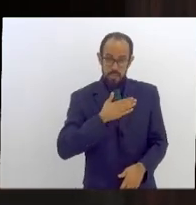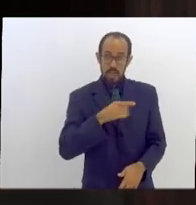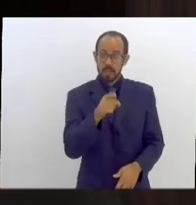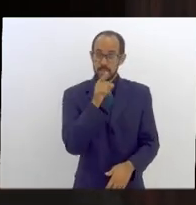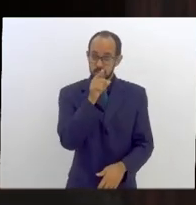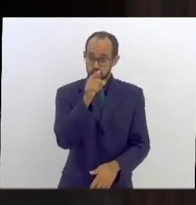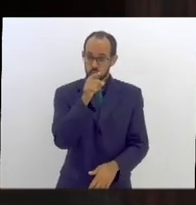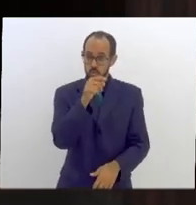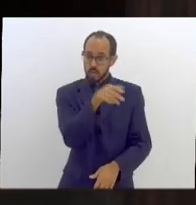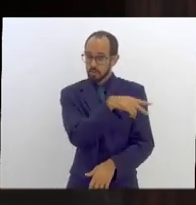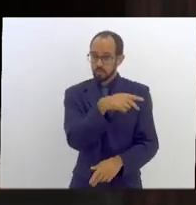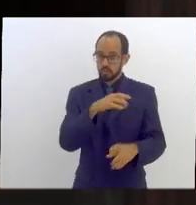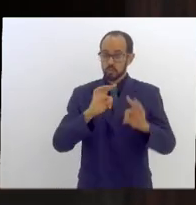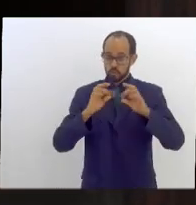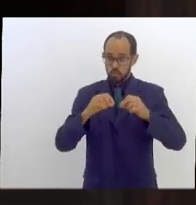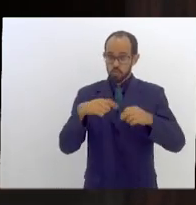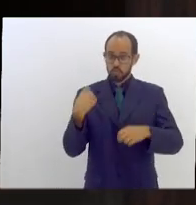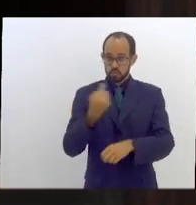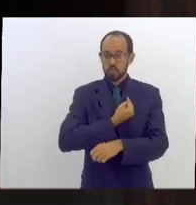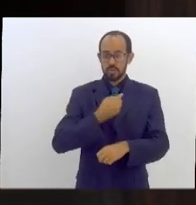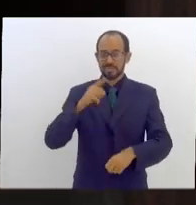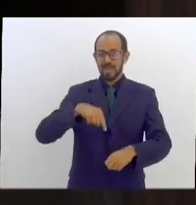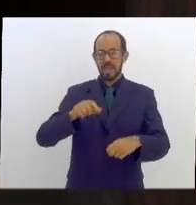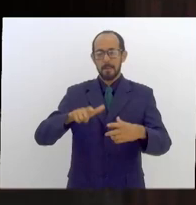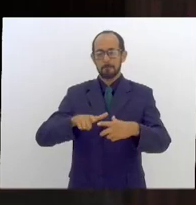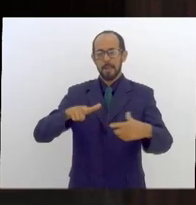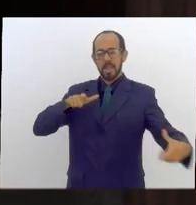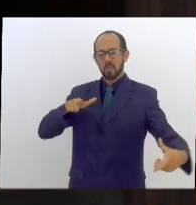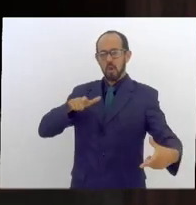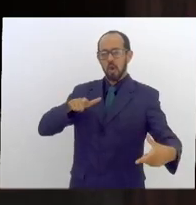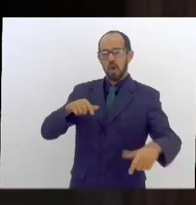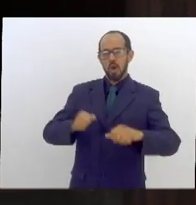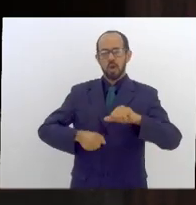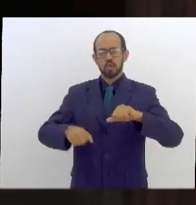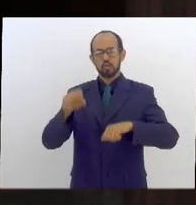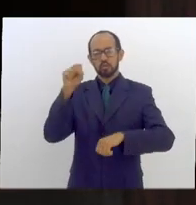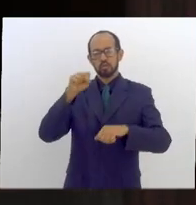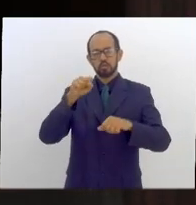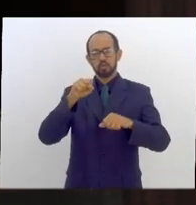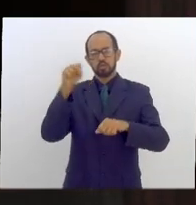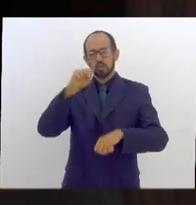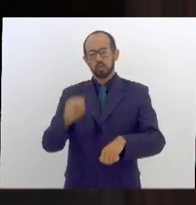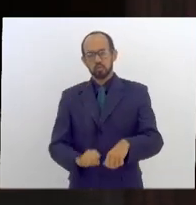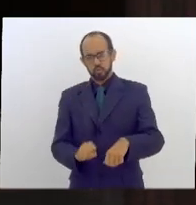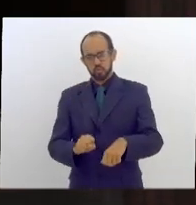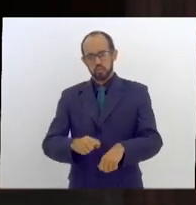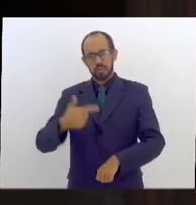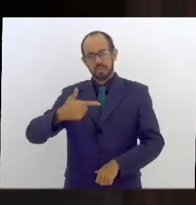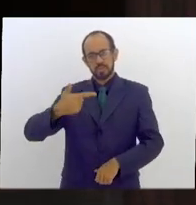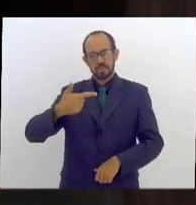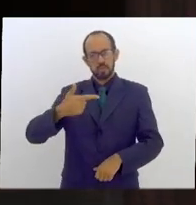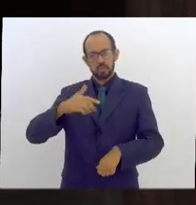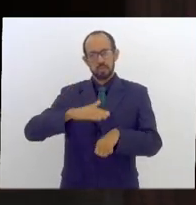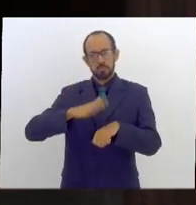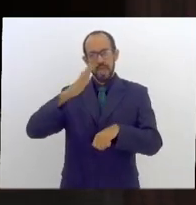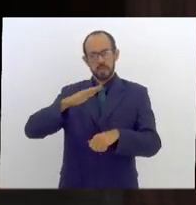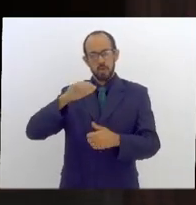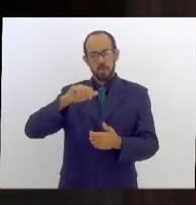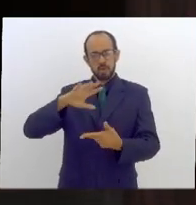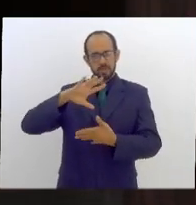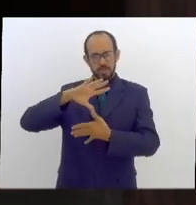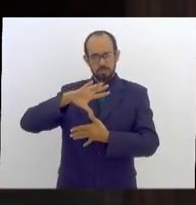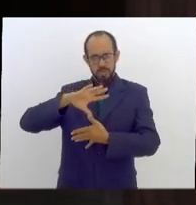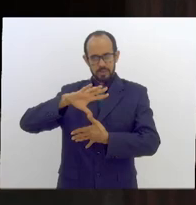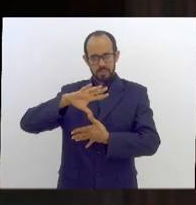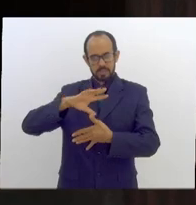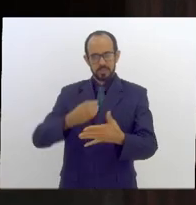Aérea Brasileira, que é a maior e bem mais equipada do Hemisfério Sul e a segunda maior das Américas. Criada